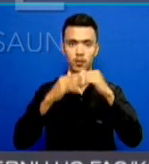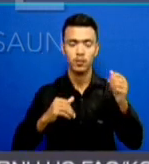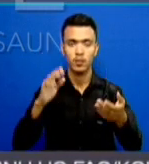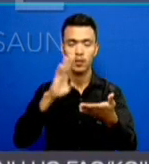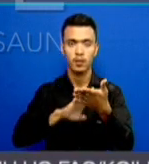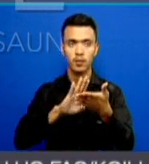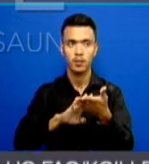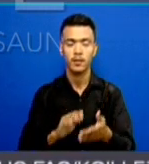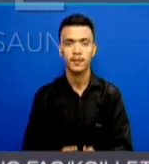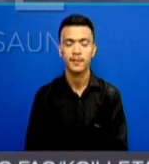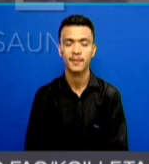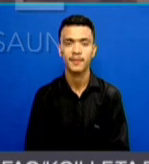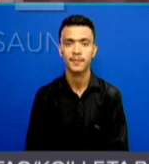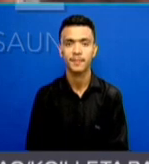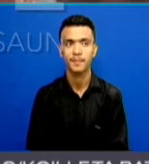escola.